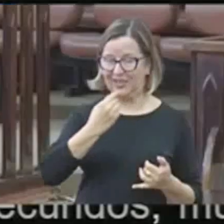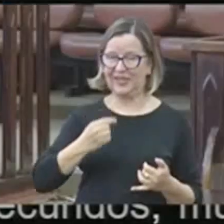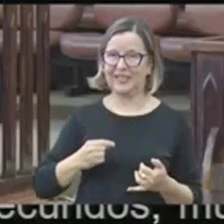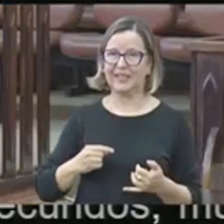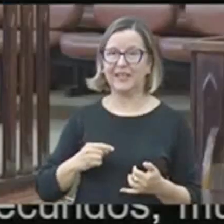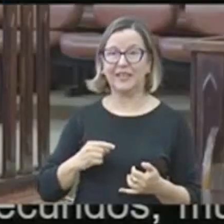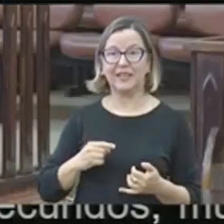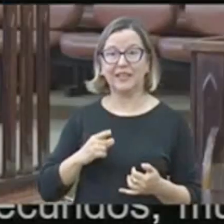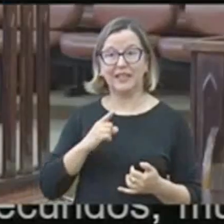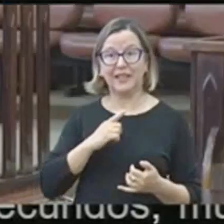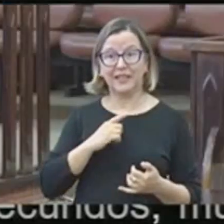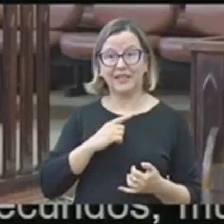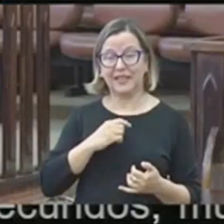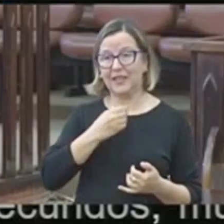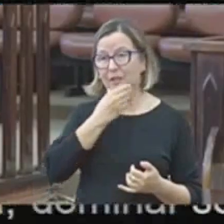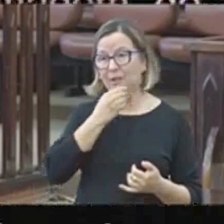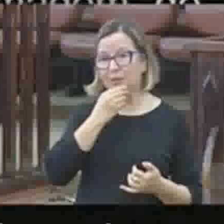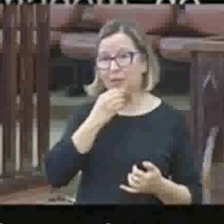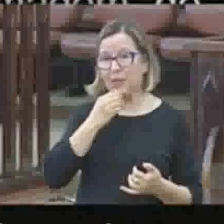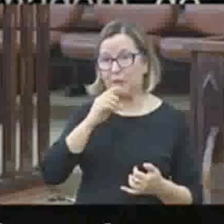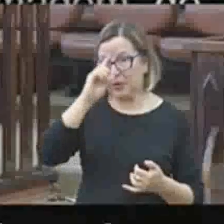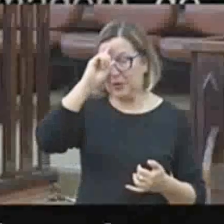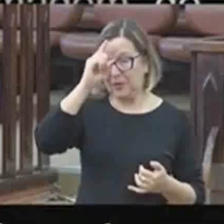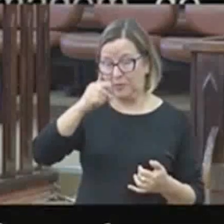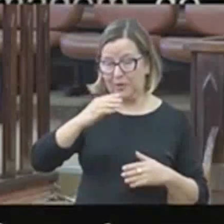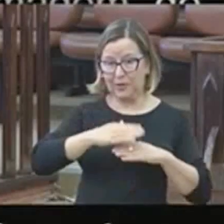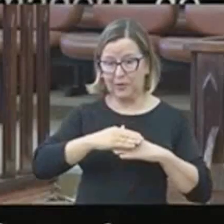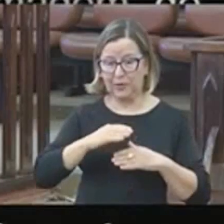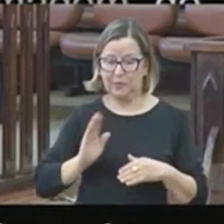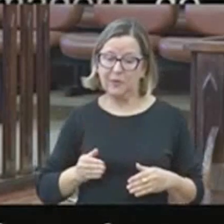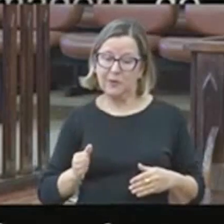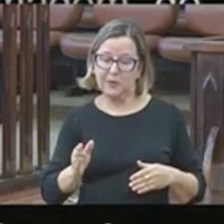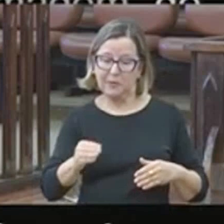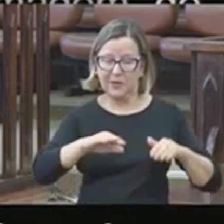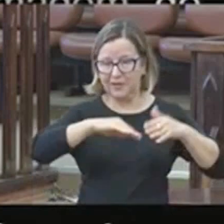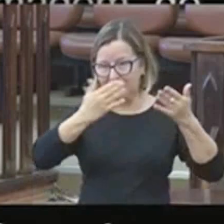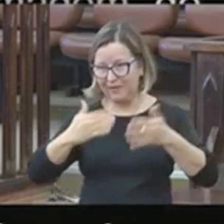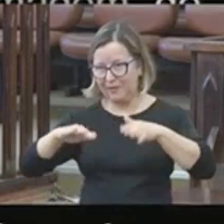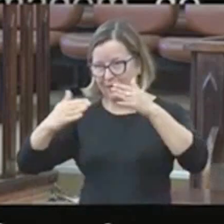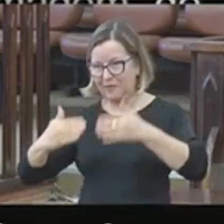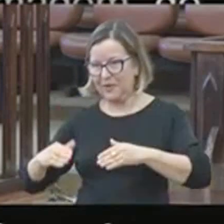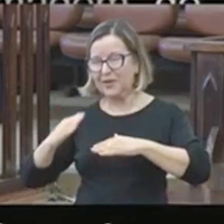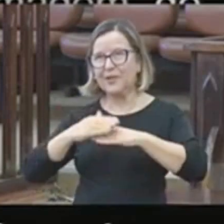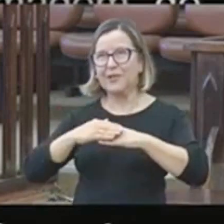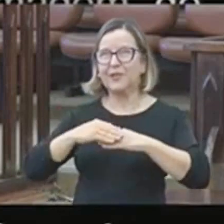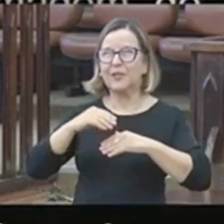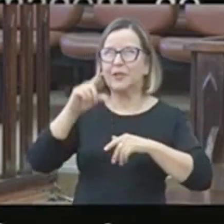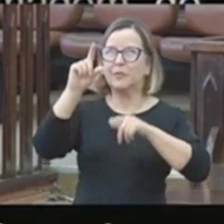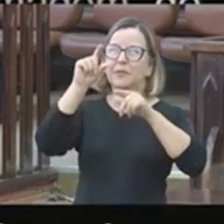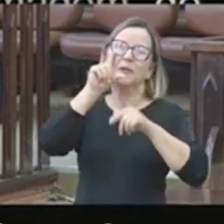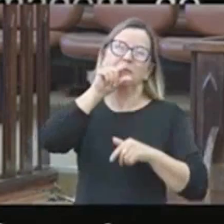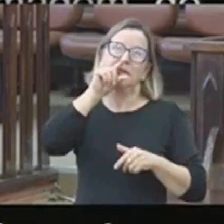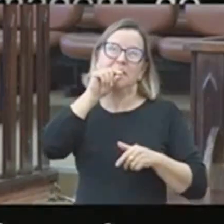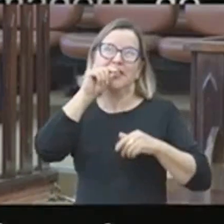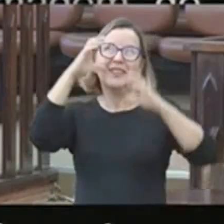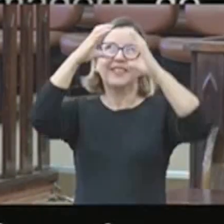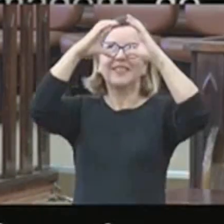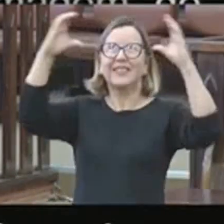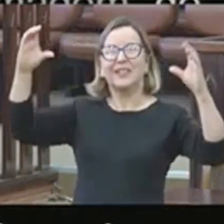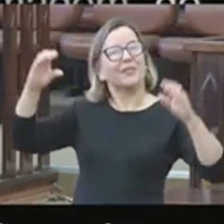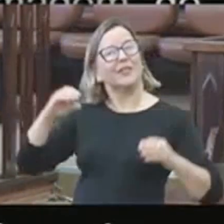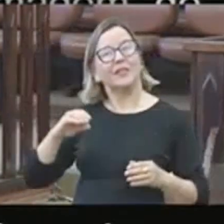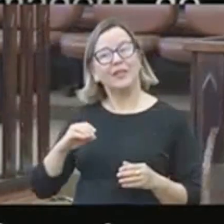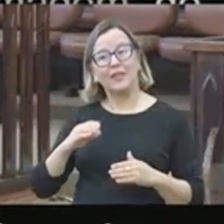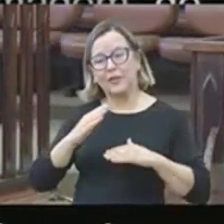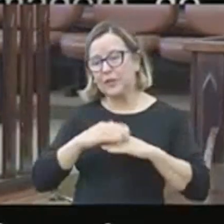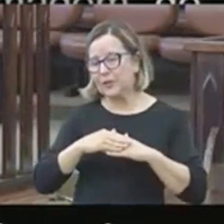domínio sobre os peixes do mar, sobre as aves dos céus, sobre os animais domésticos, sobre